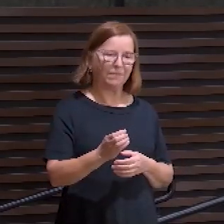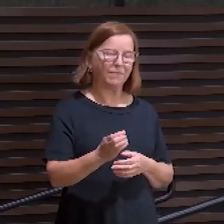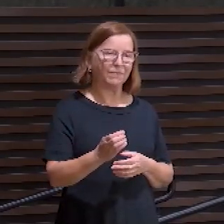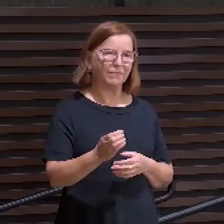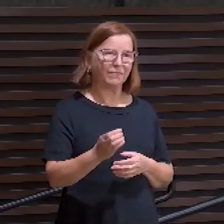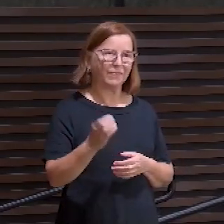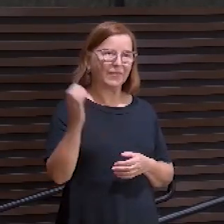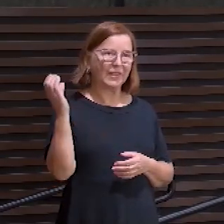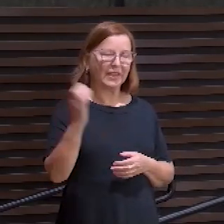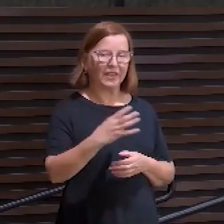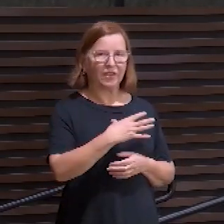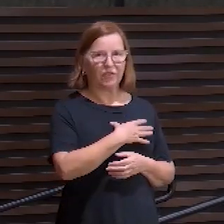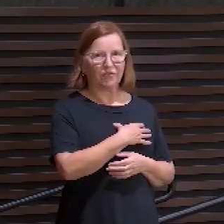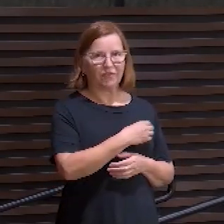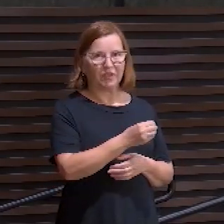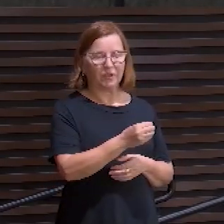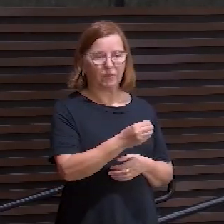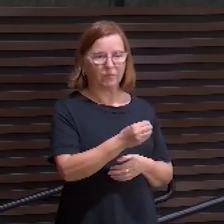é o filho